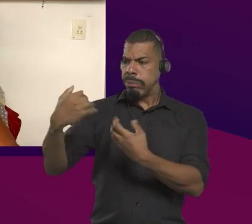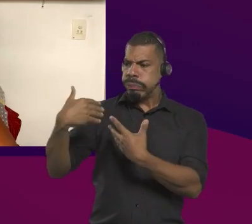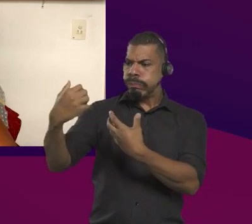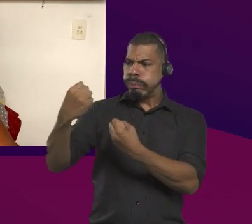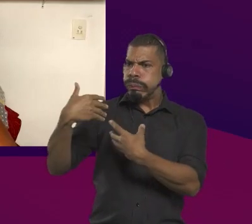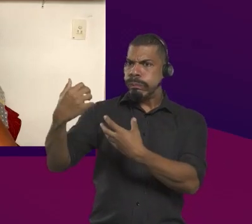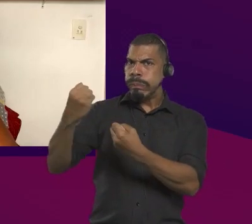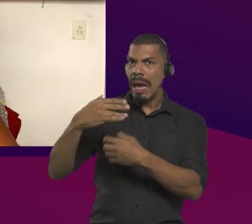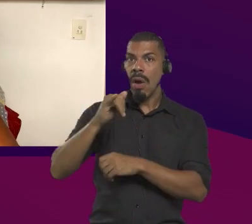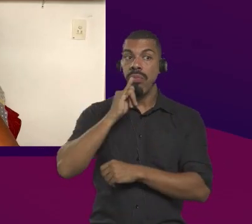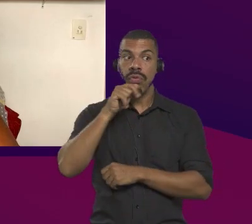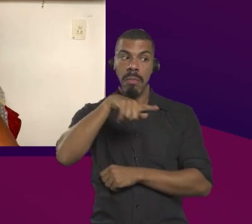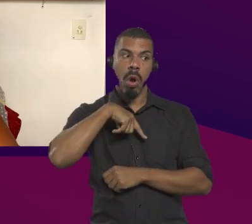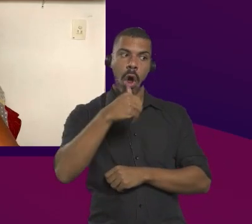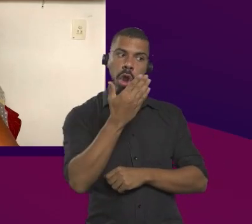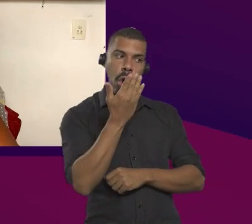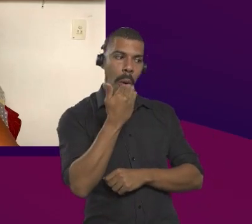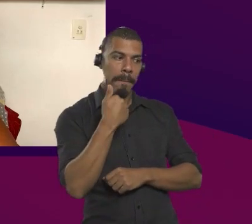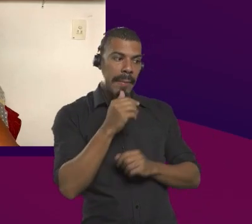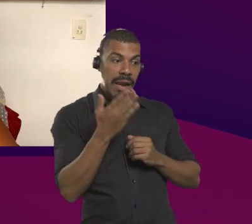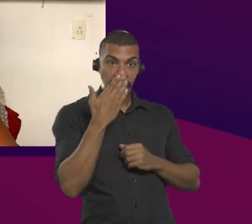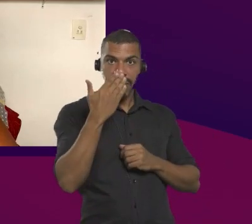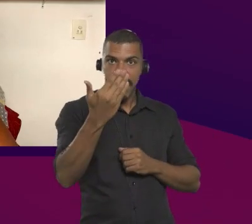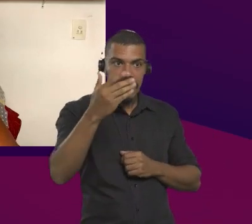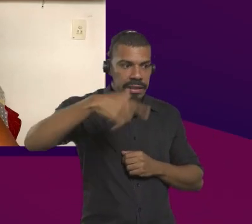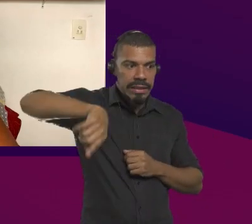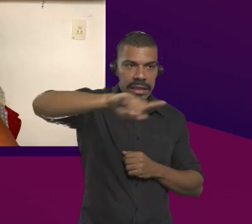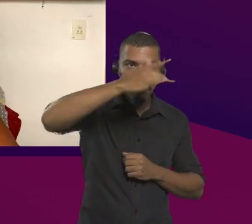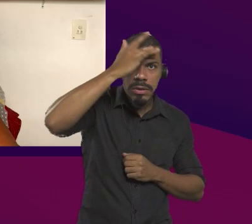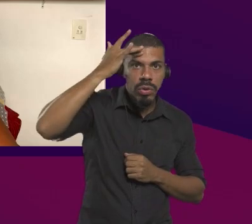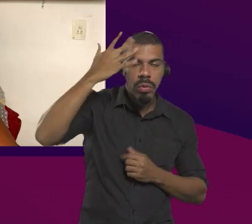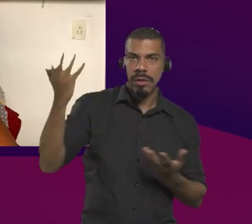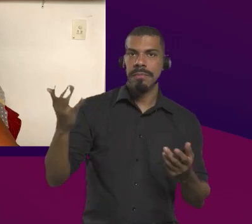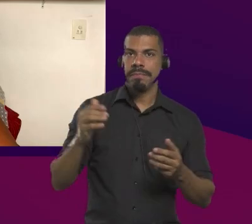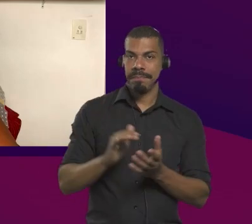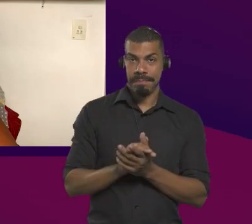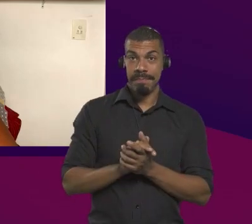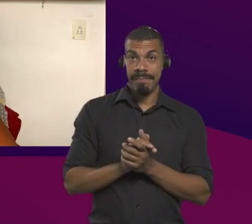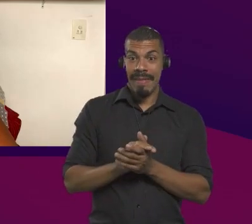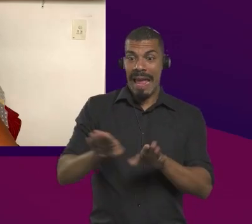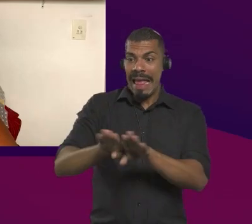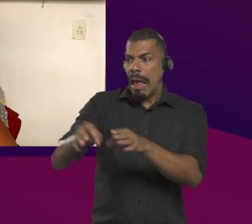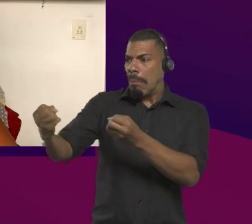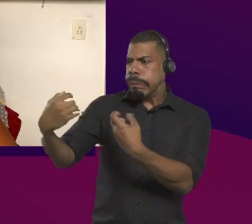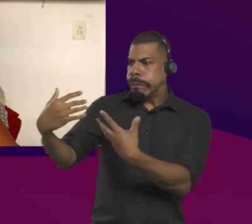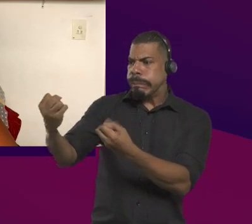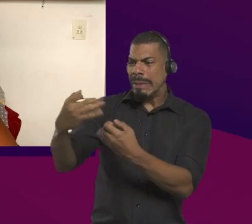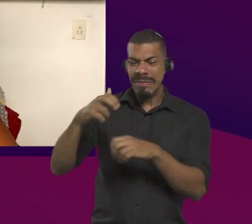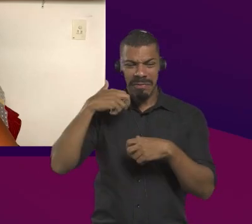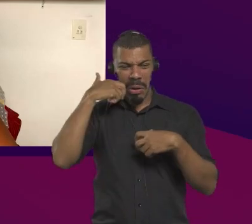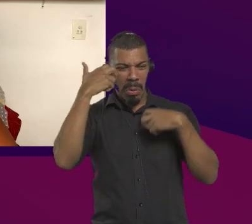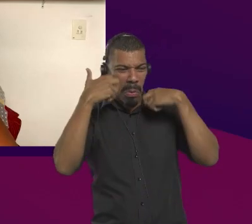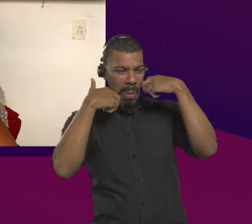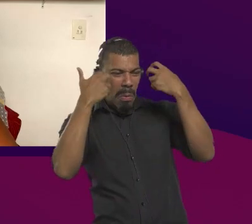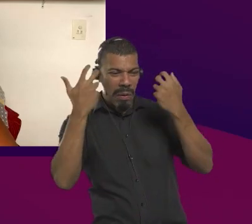gente é ensinada a não comer na frente dos outros. A gente é ensinada a ter vergonha de se alimentar. A gente é ensinada a ter vergonha do nosso corpo. A gente é ensinada a